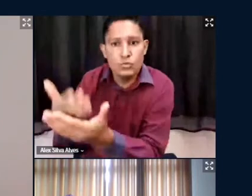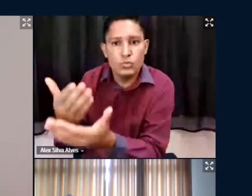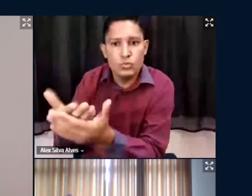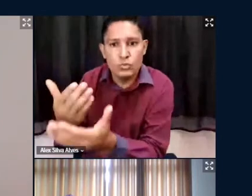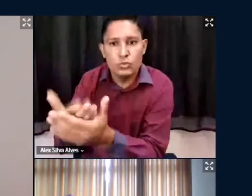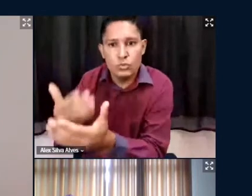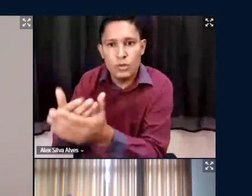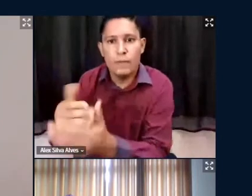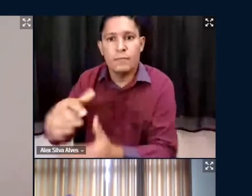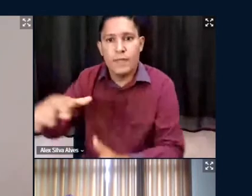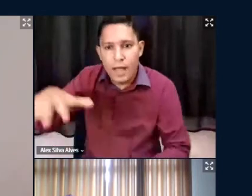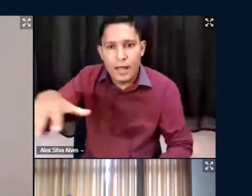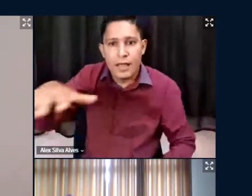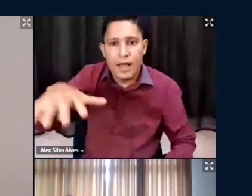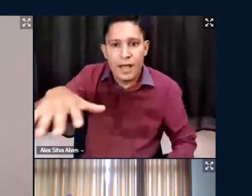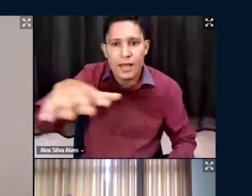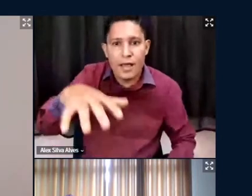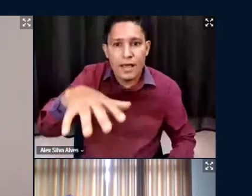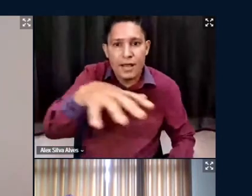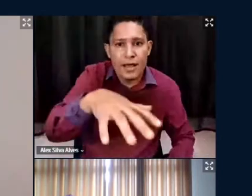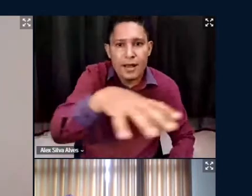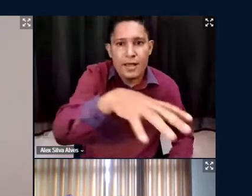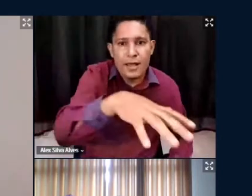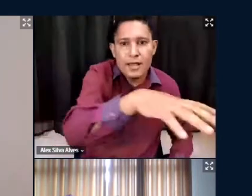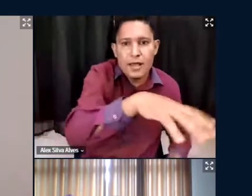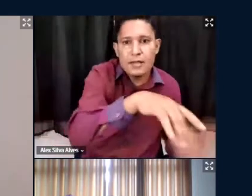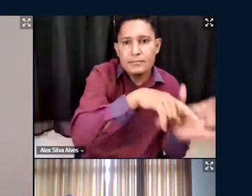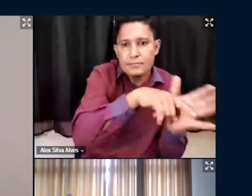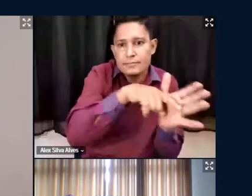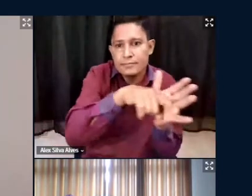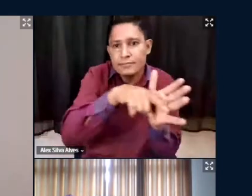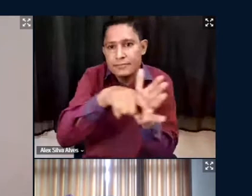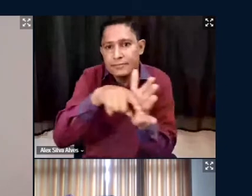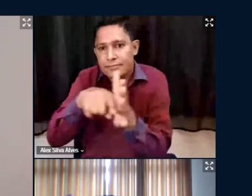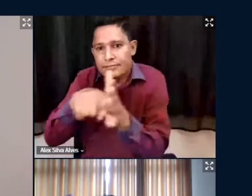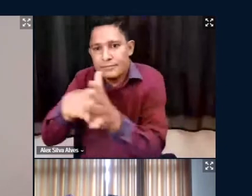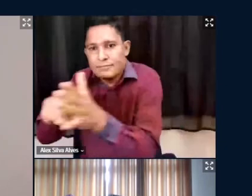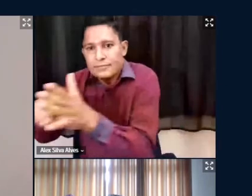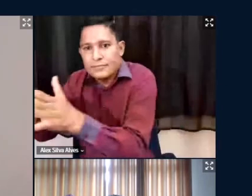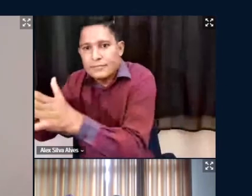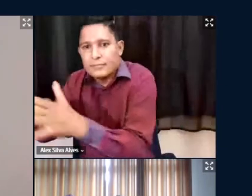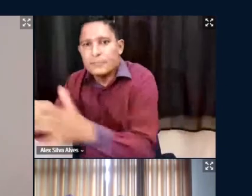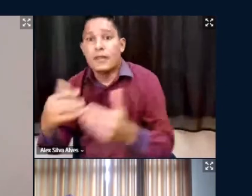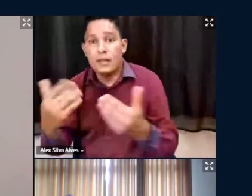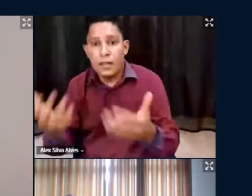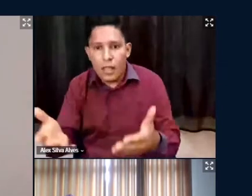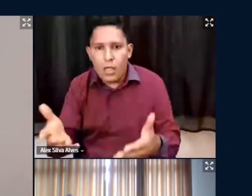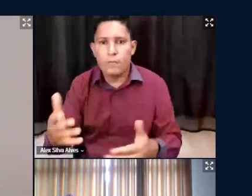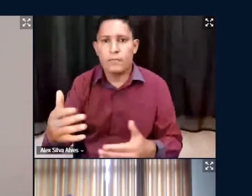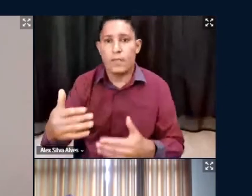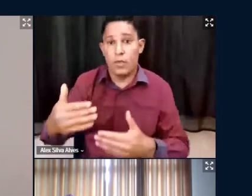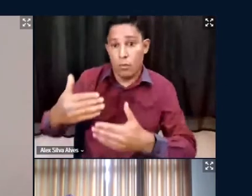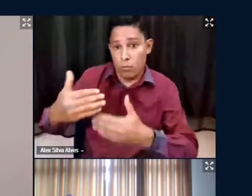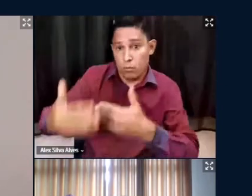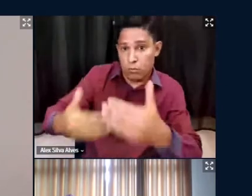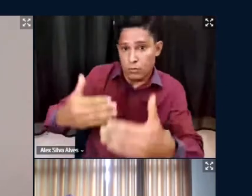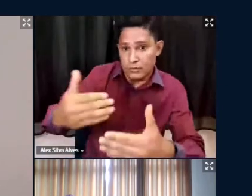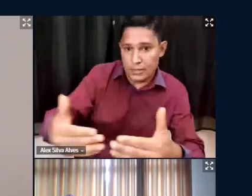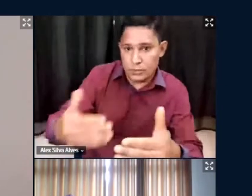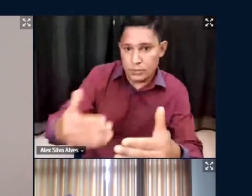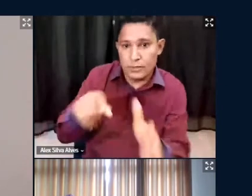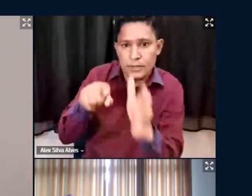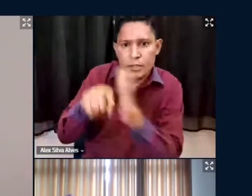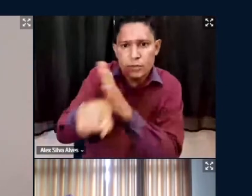as pesquisas nessa área de estudo de terminologia e pesquisa de diversas áreas com isso.